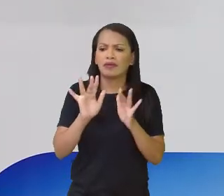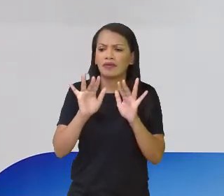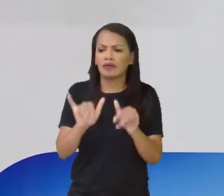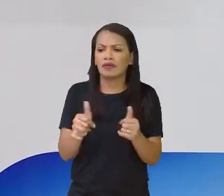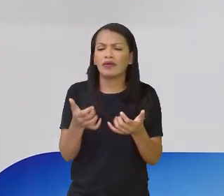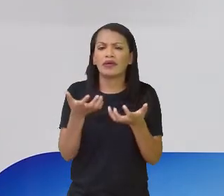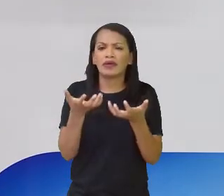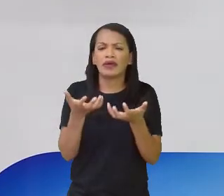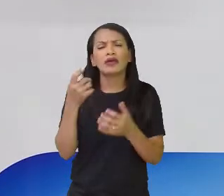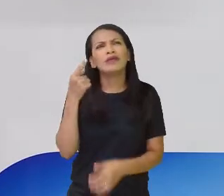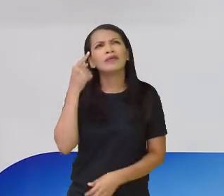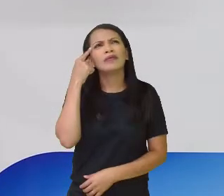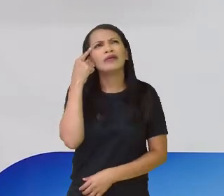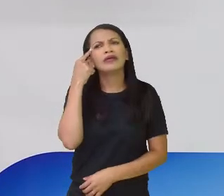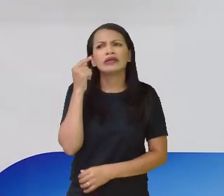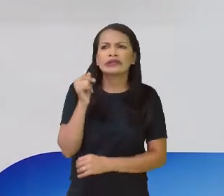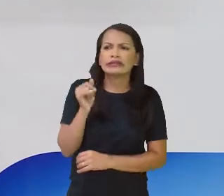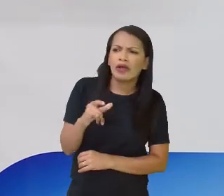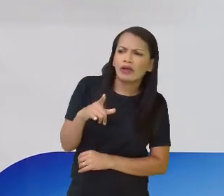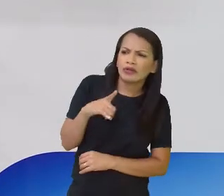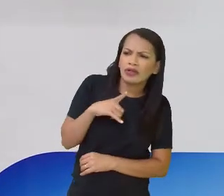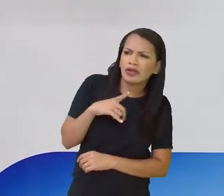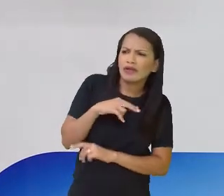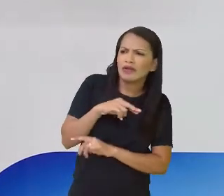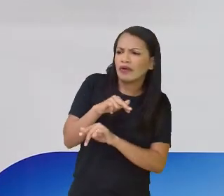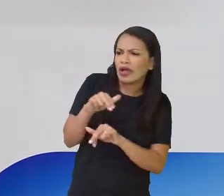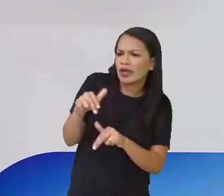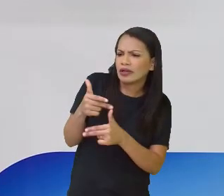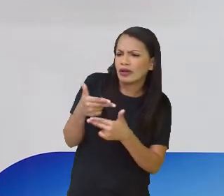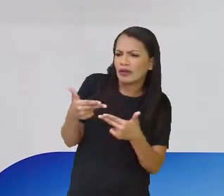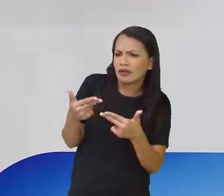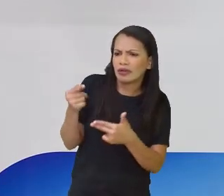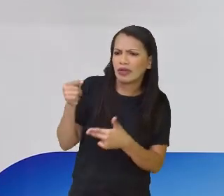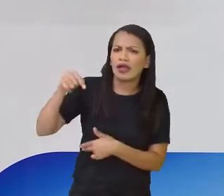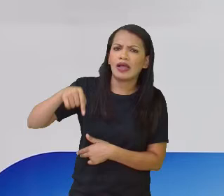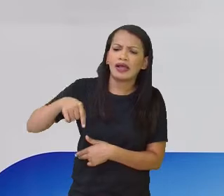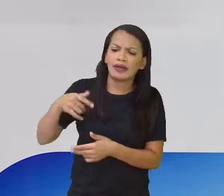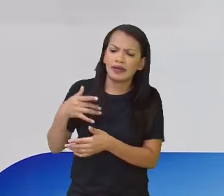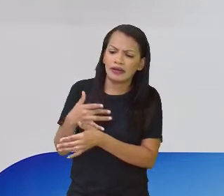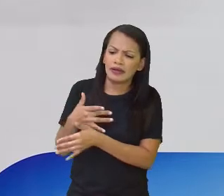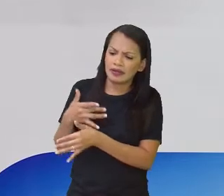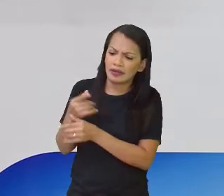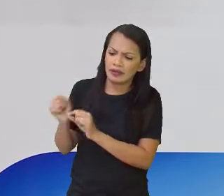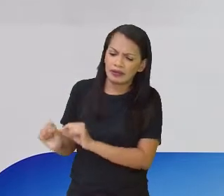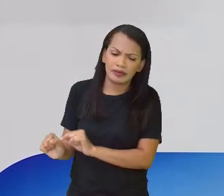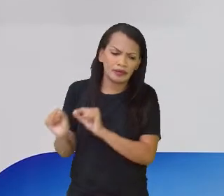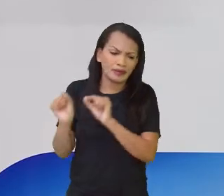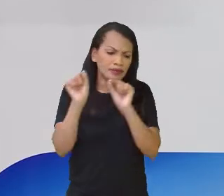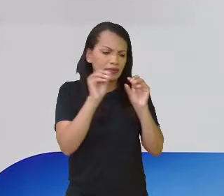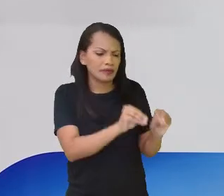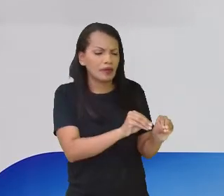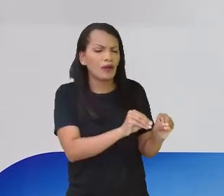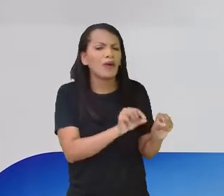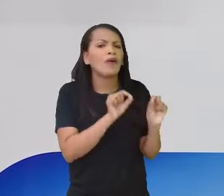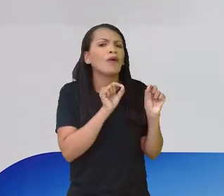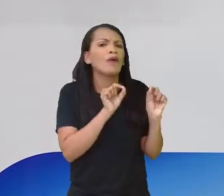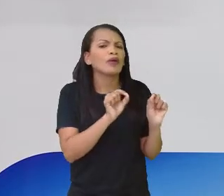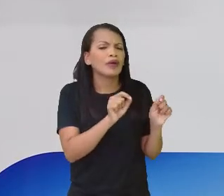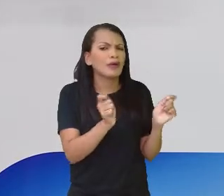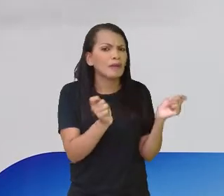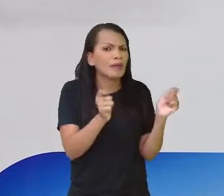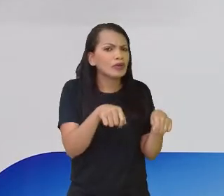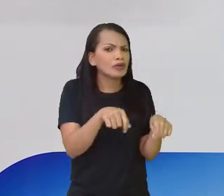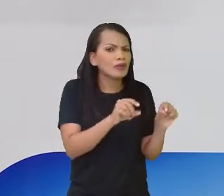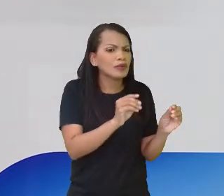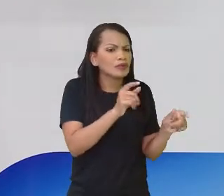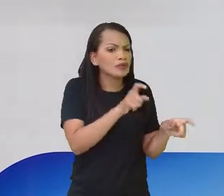quero encerrar pensando, se eu tenho muita coisa aqui da cidade indo para o campo, o que é que nós podemos pegar lá